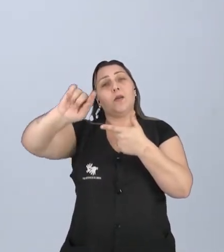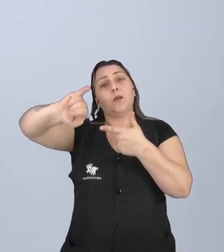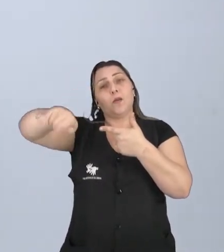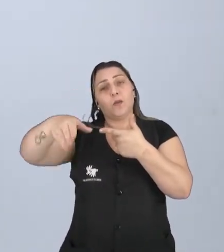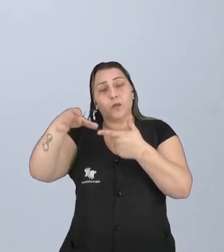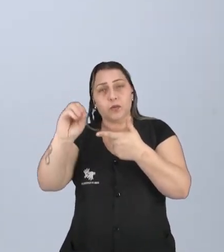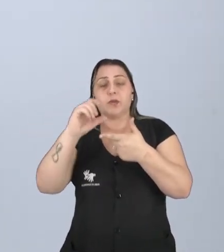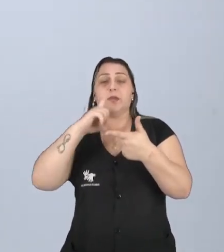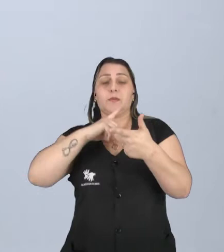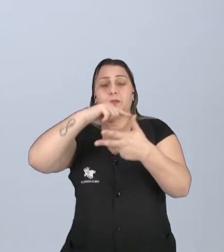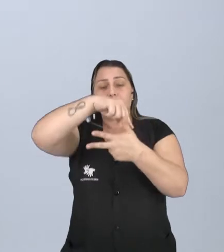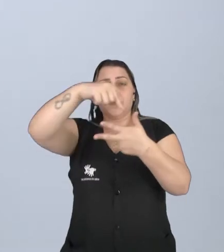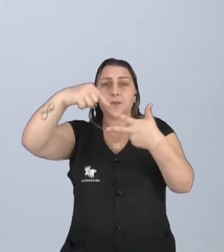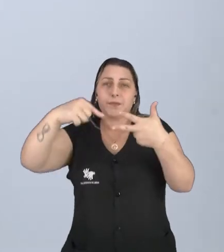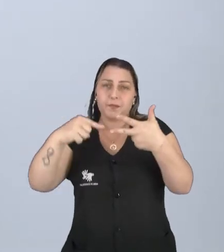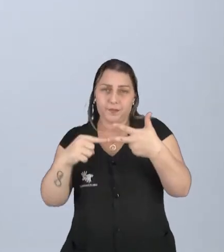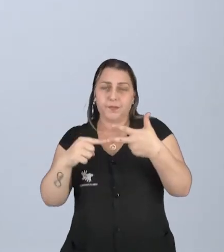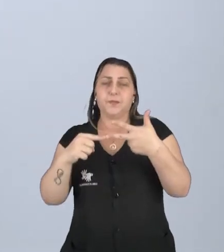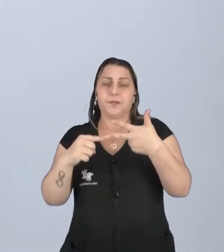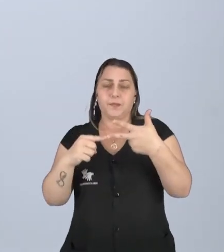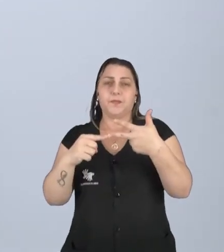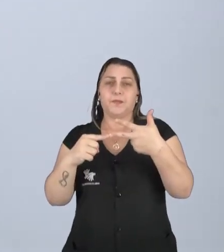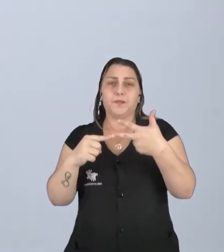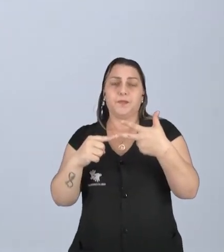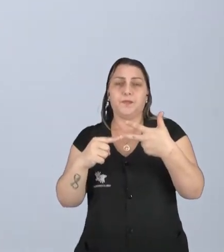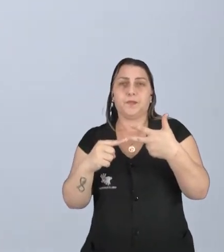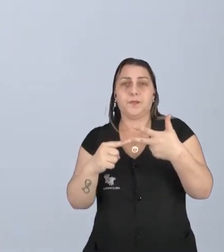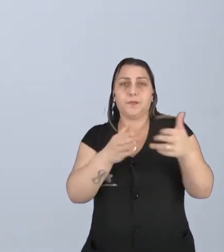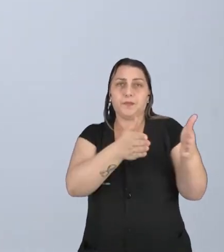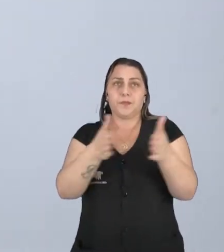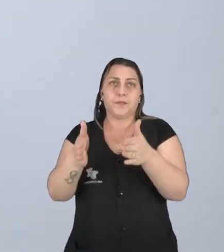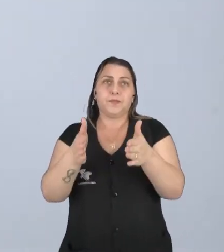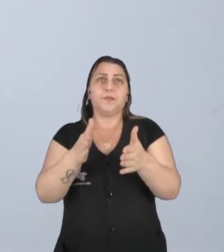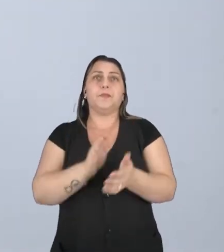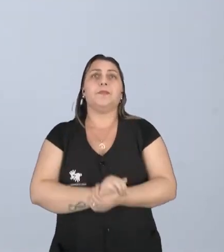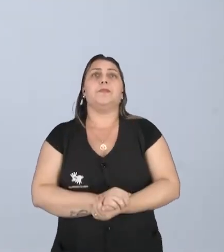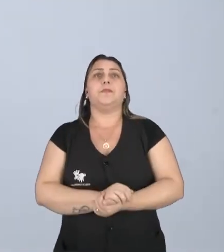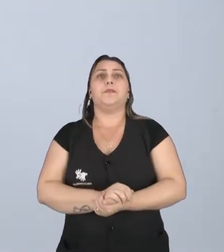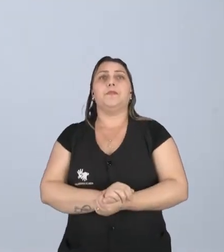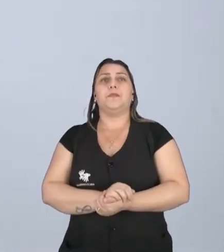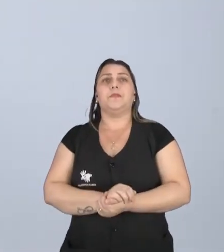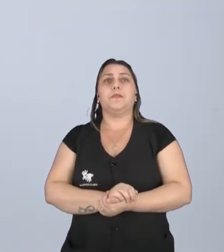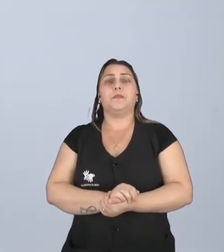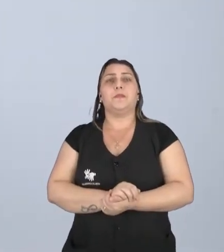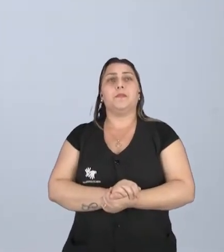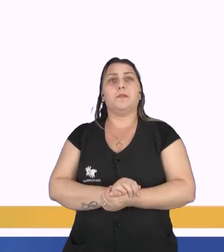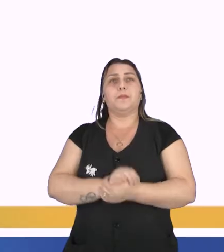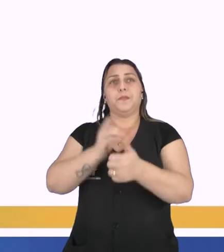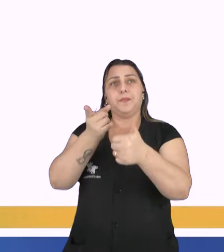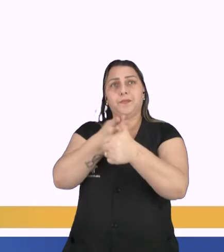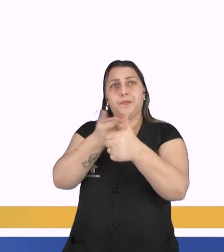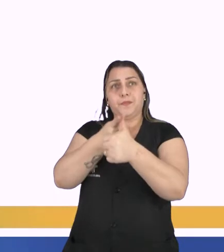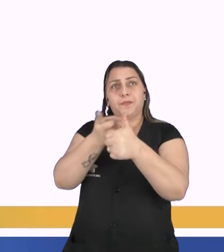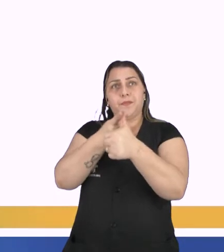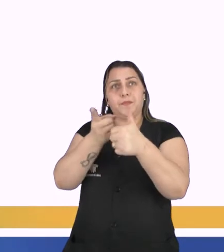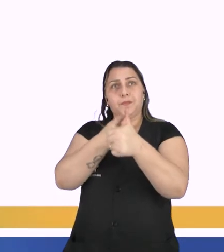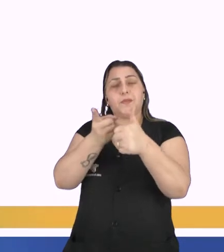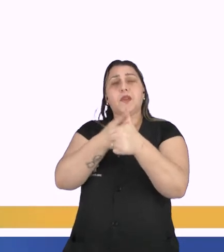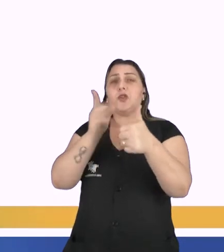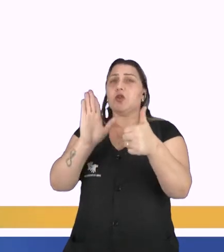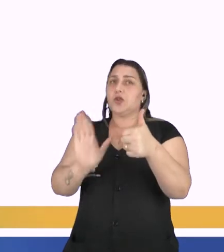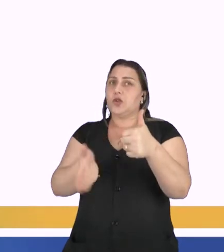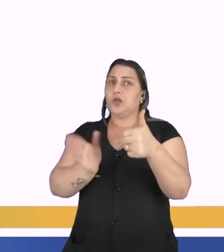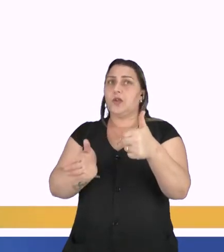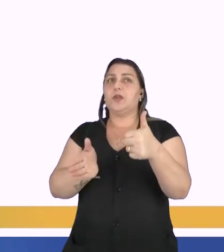Então, aí temos aí essas três regências aí nesse período. A regência trina provisória, o nome